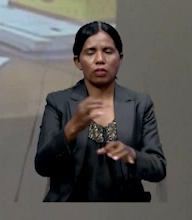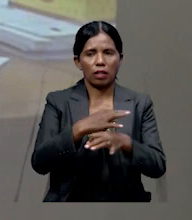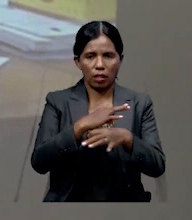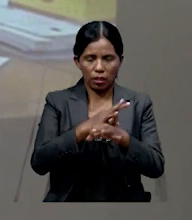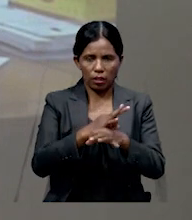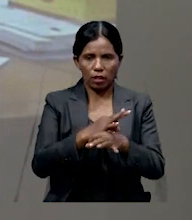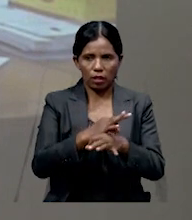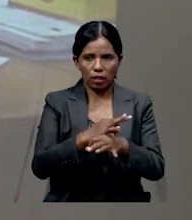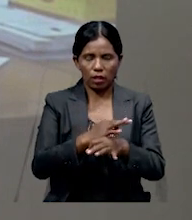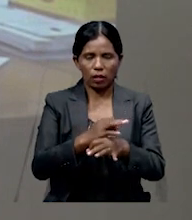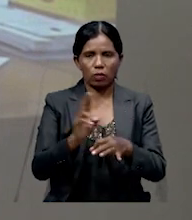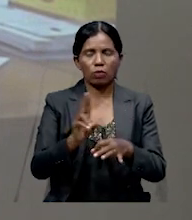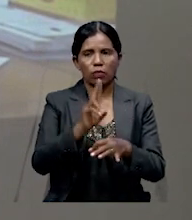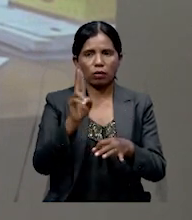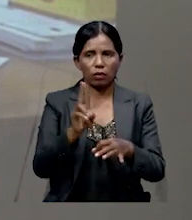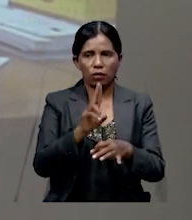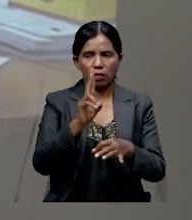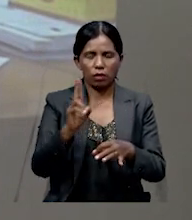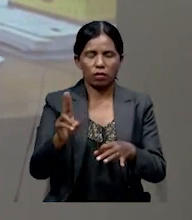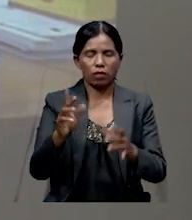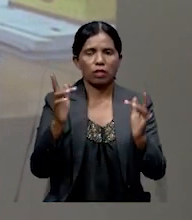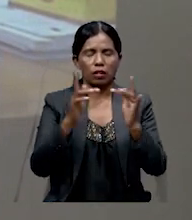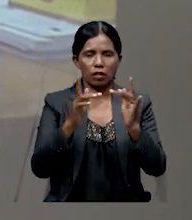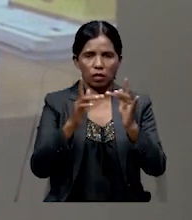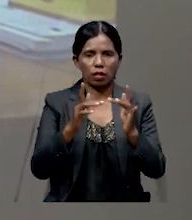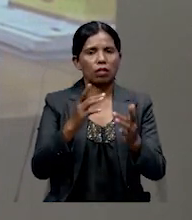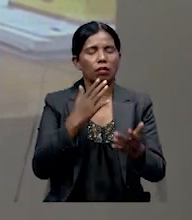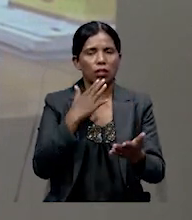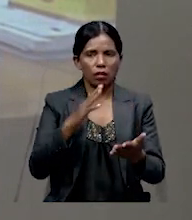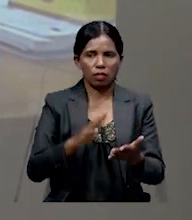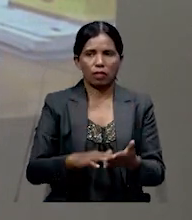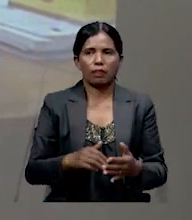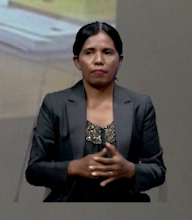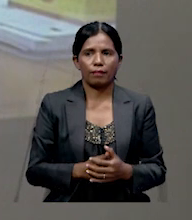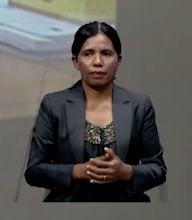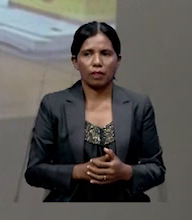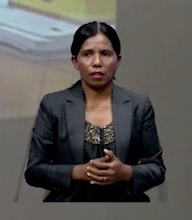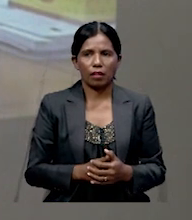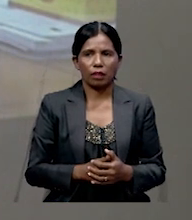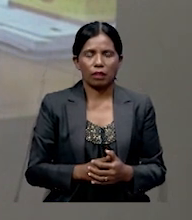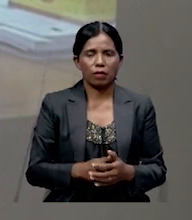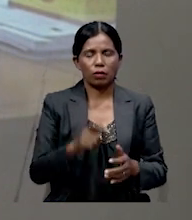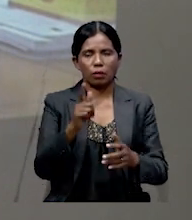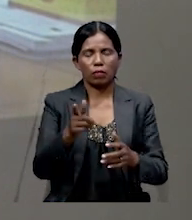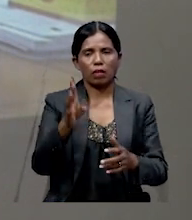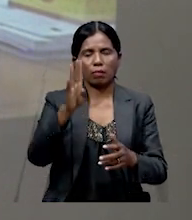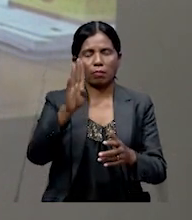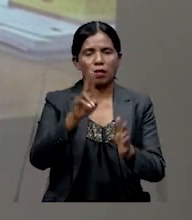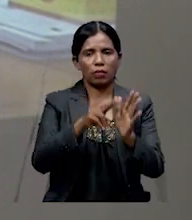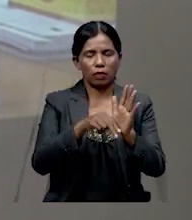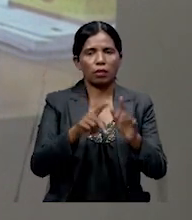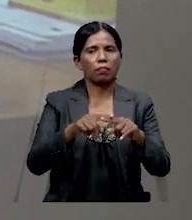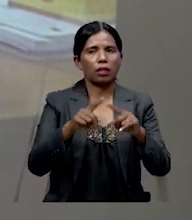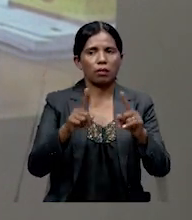ba gasto sira nebe durante ne ready lao la di ladiak ne, 100 megabyte, ba 24 horas. Ma be